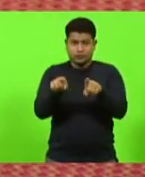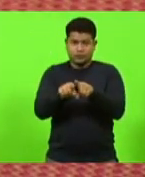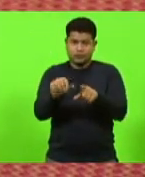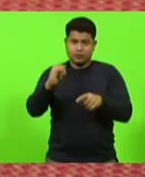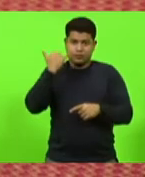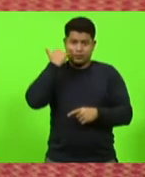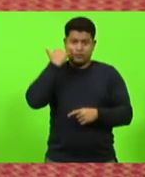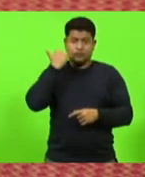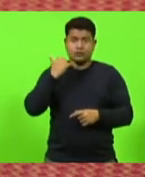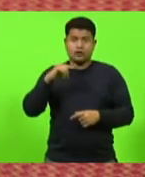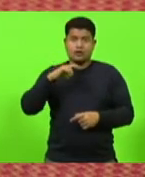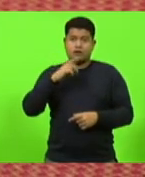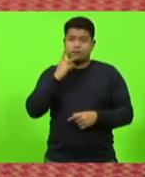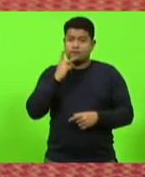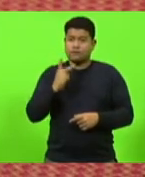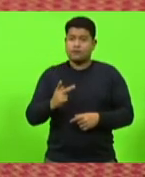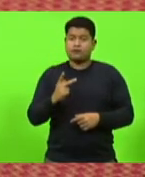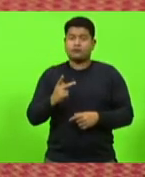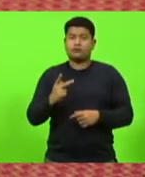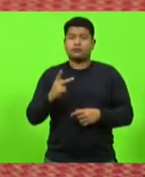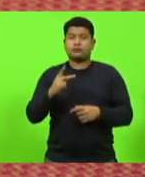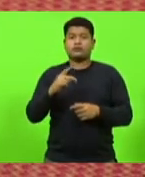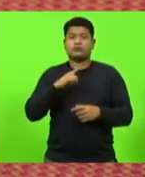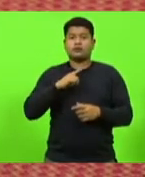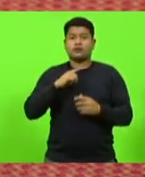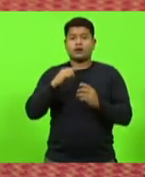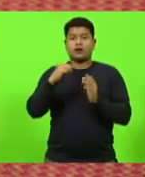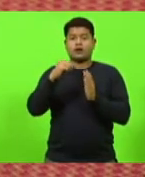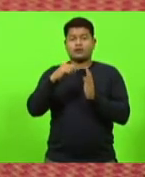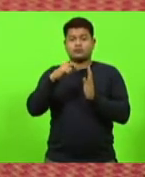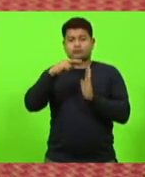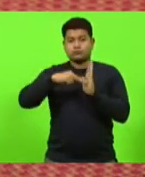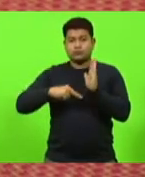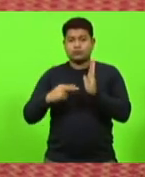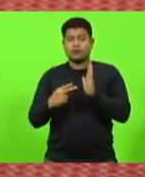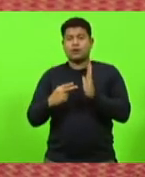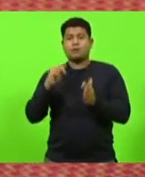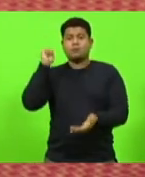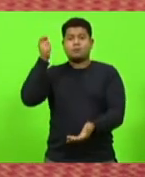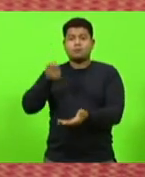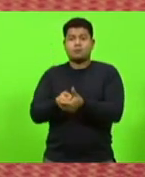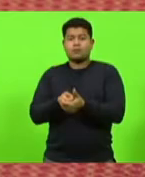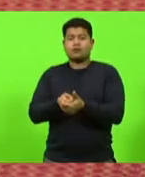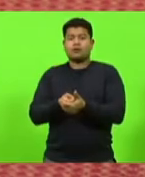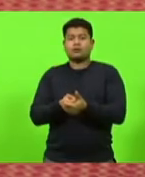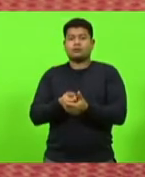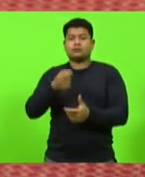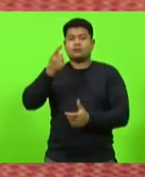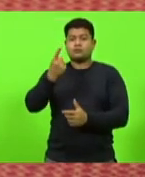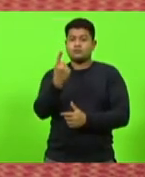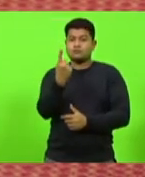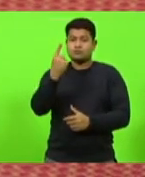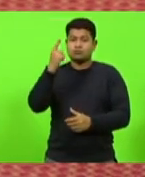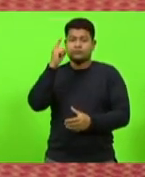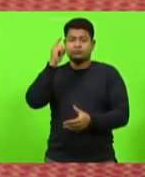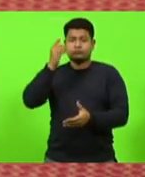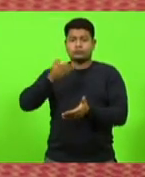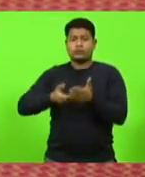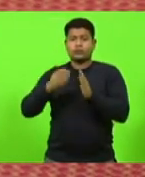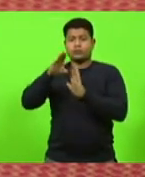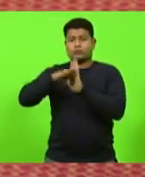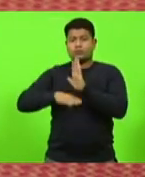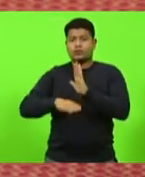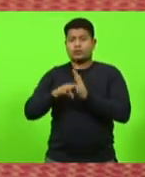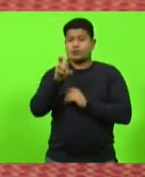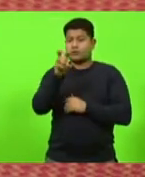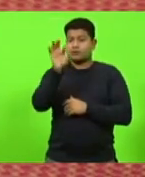disse que está no texto das emendas dele o pagamento de parcela única, com um percentual de redução maior ainda.